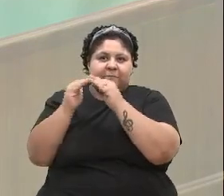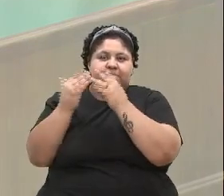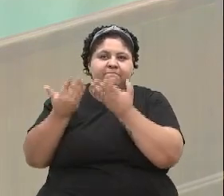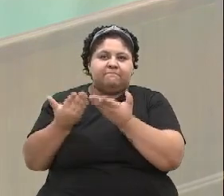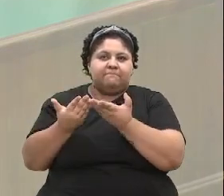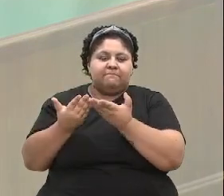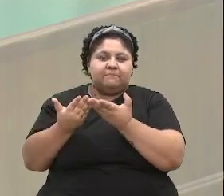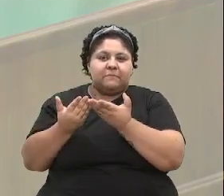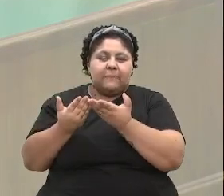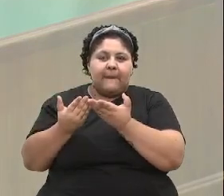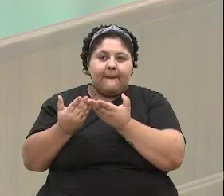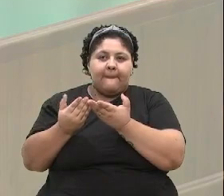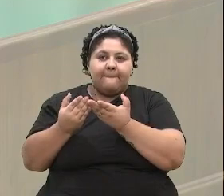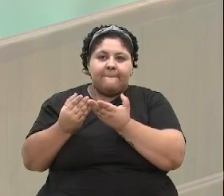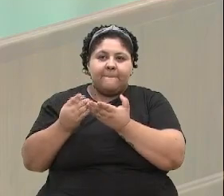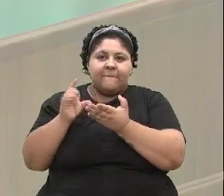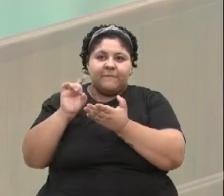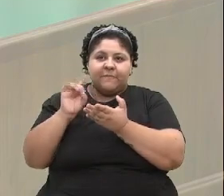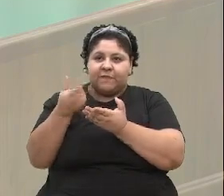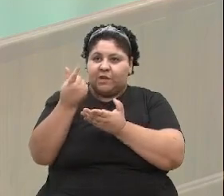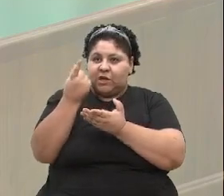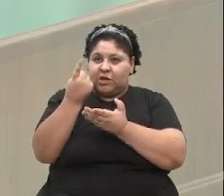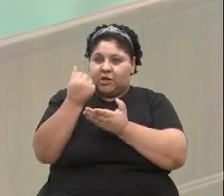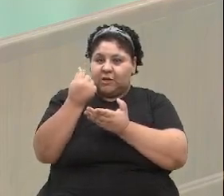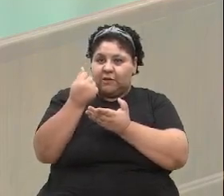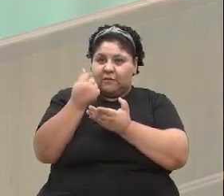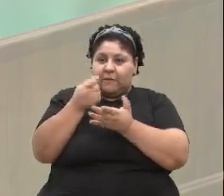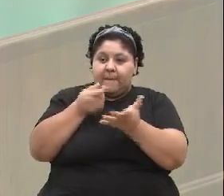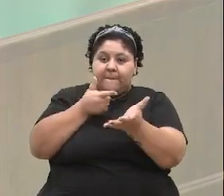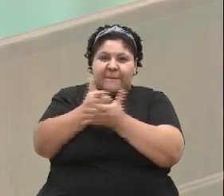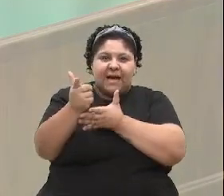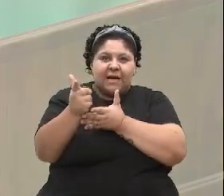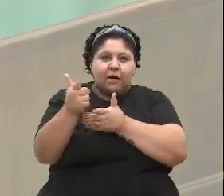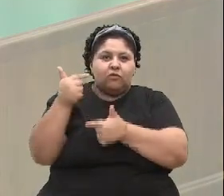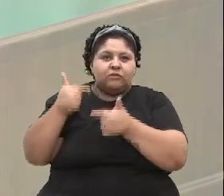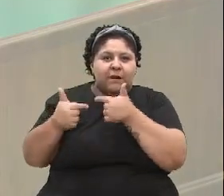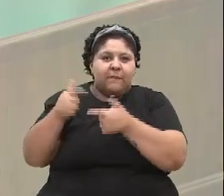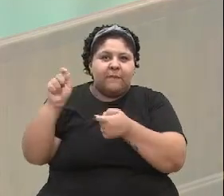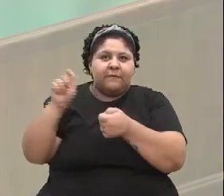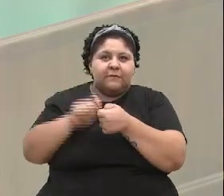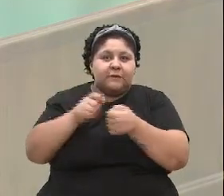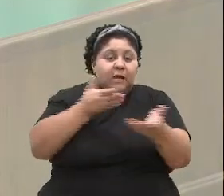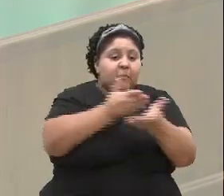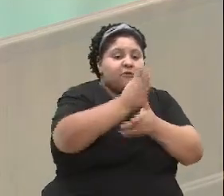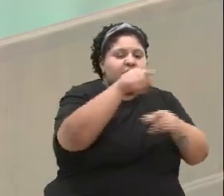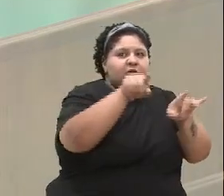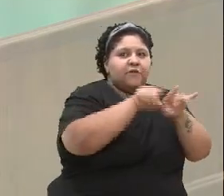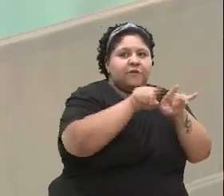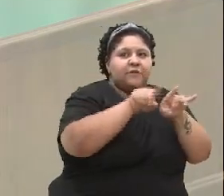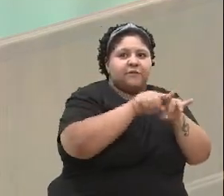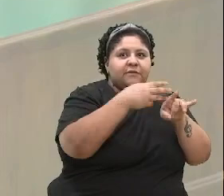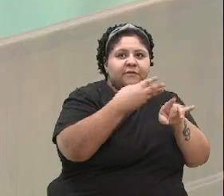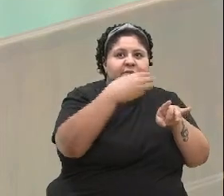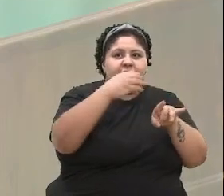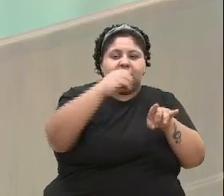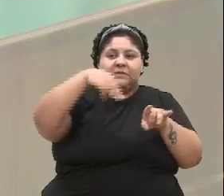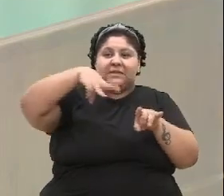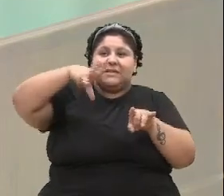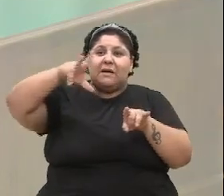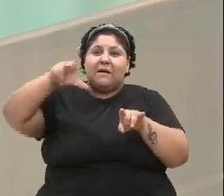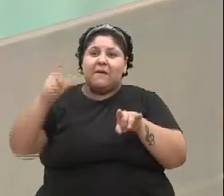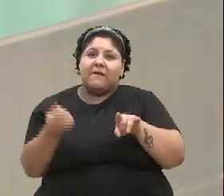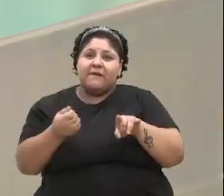que só a economia na manutenção paga a prestação aprovamos aqui 30 milhões para modernização